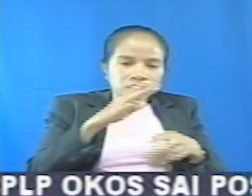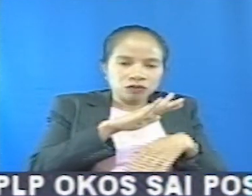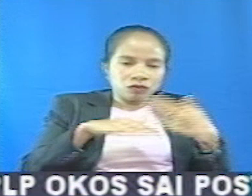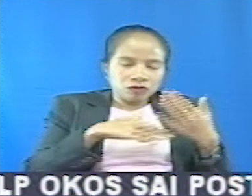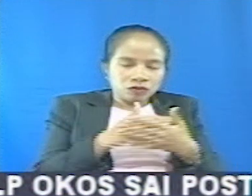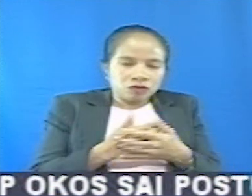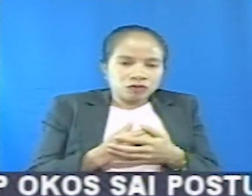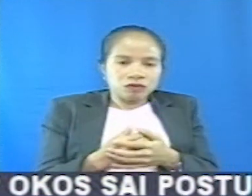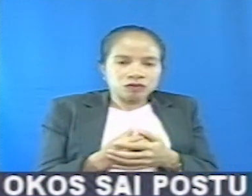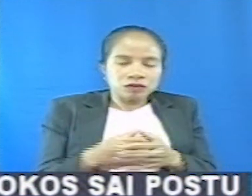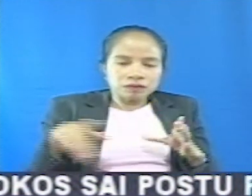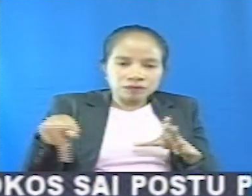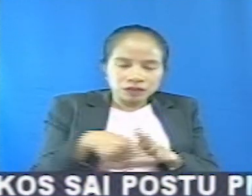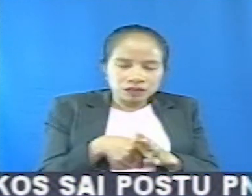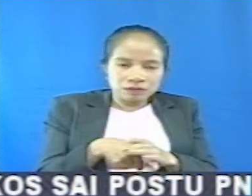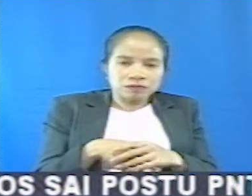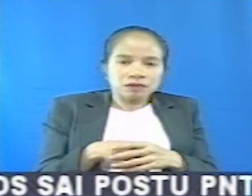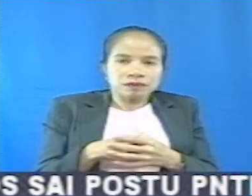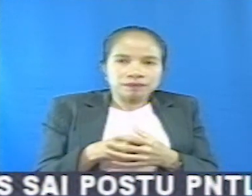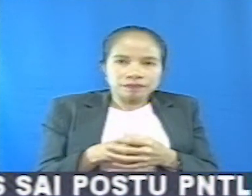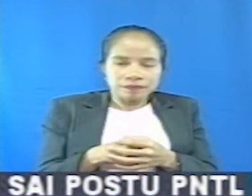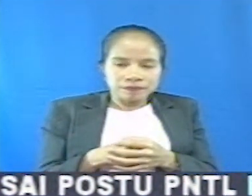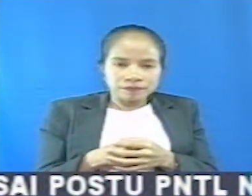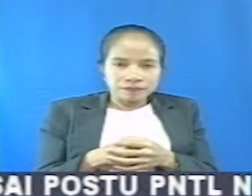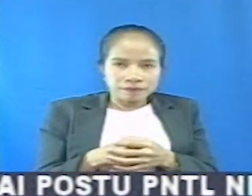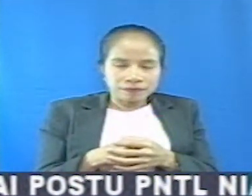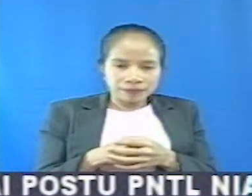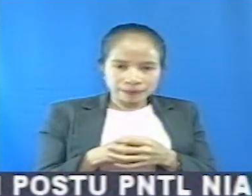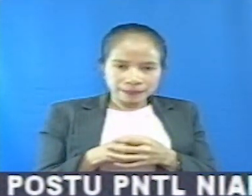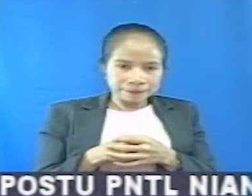Turmai acompanha reportagem completo.